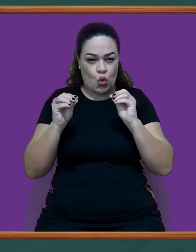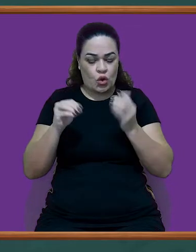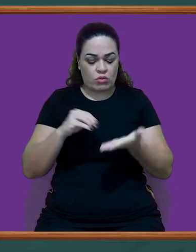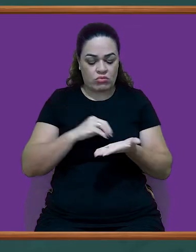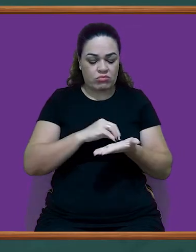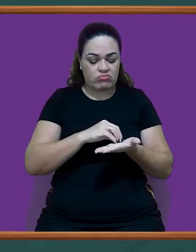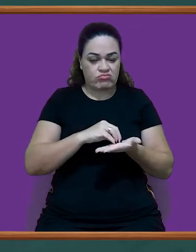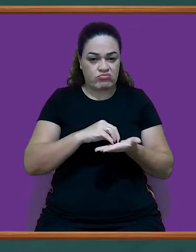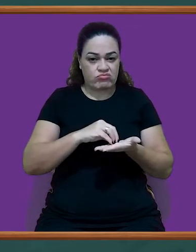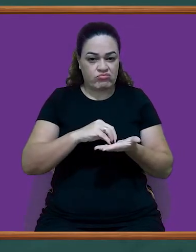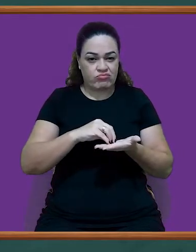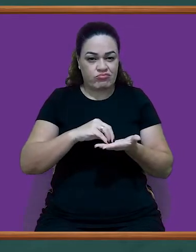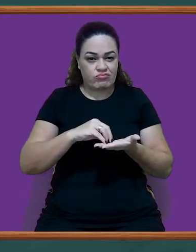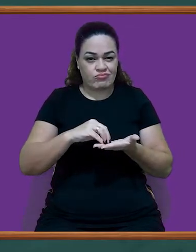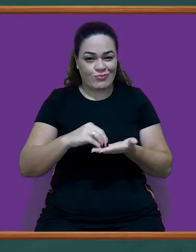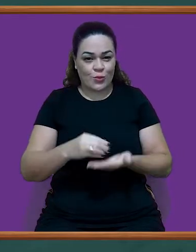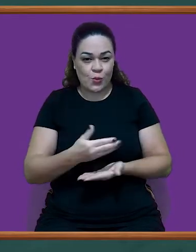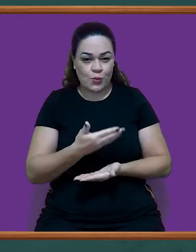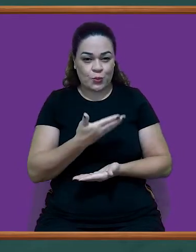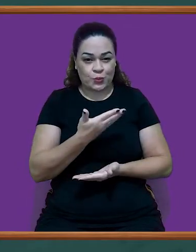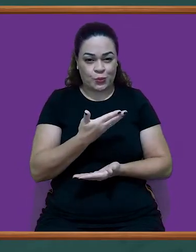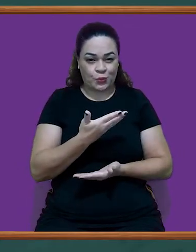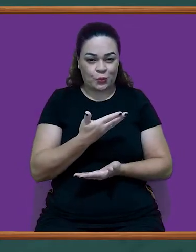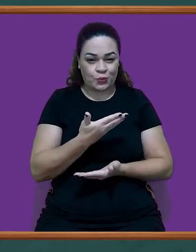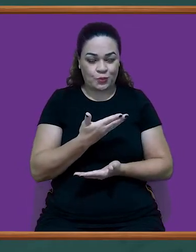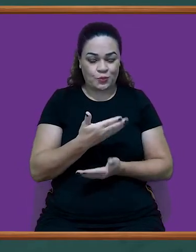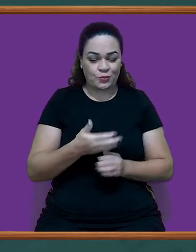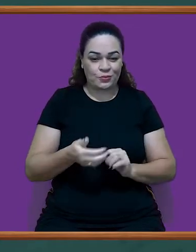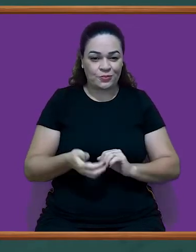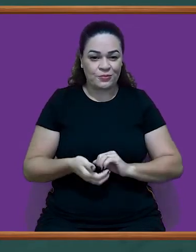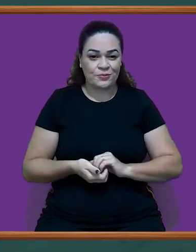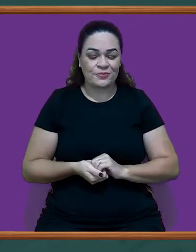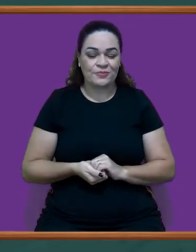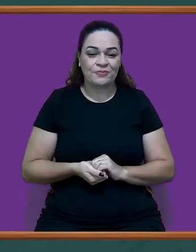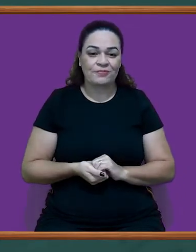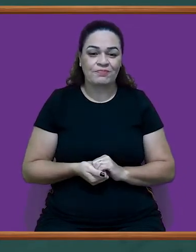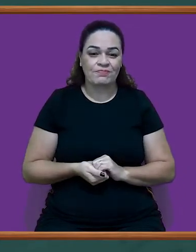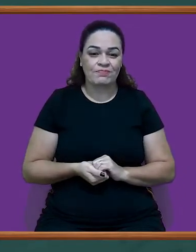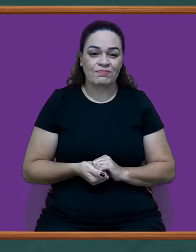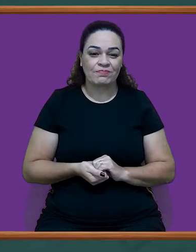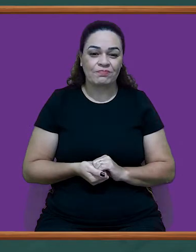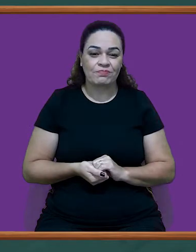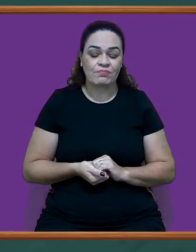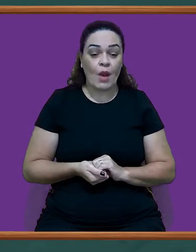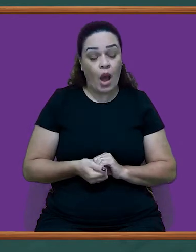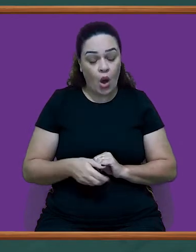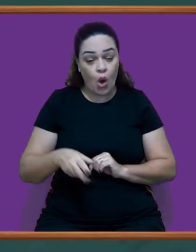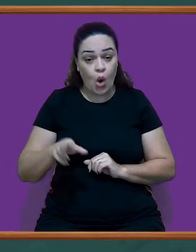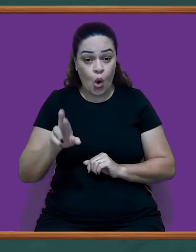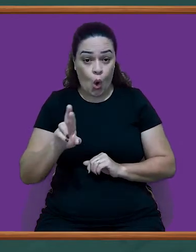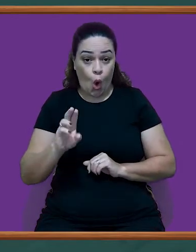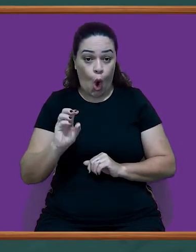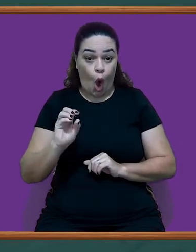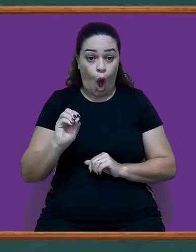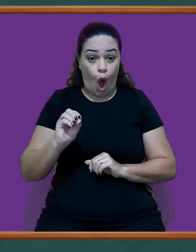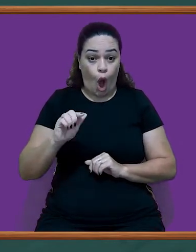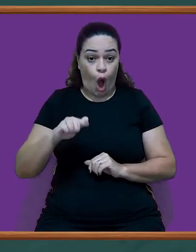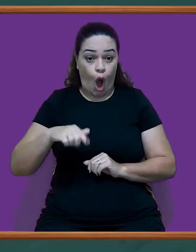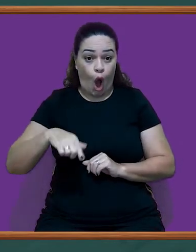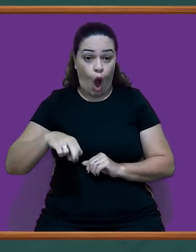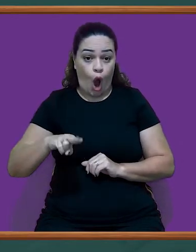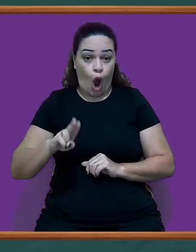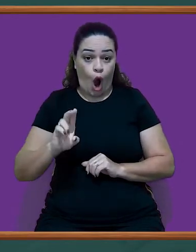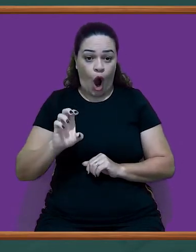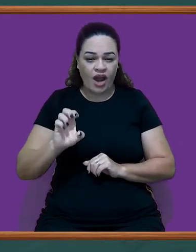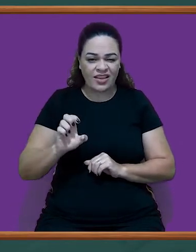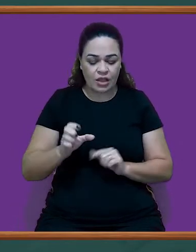sei o dia um e foi parar na terceira casa seguinte que seria de um enquanto que o rock pequeno ela andou somente